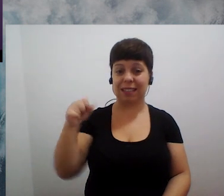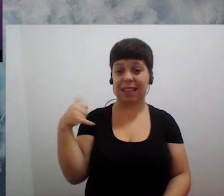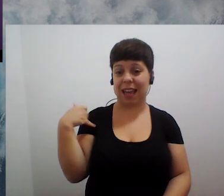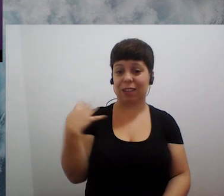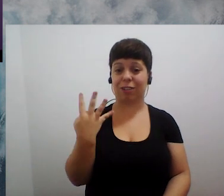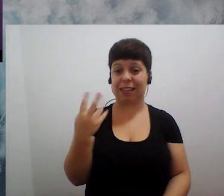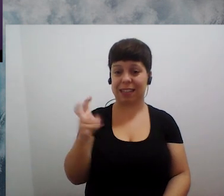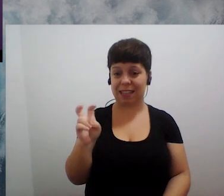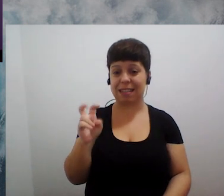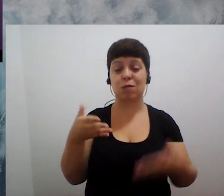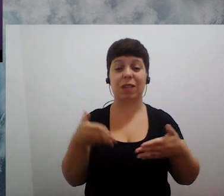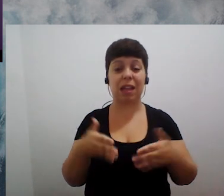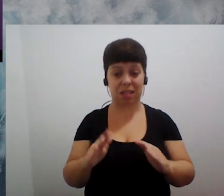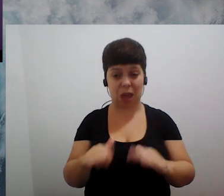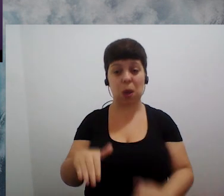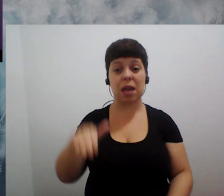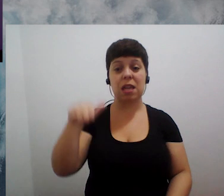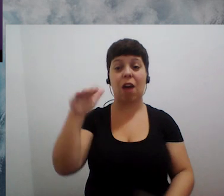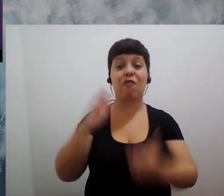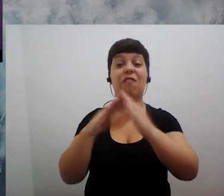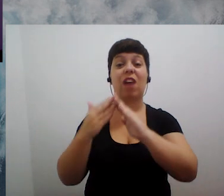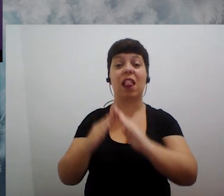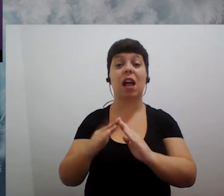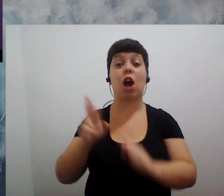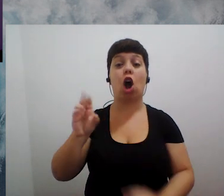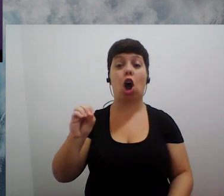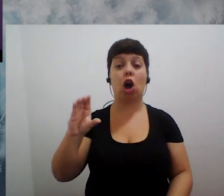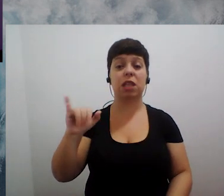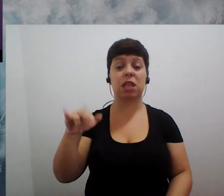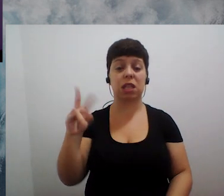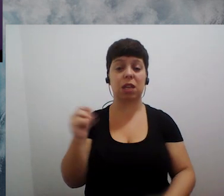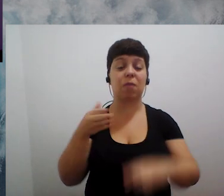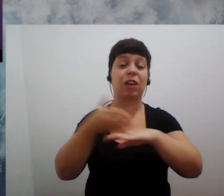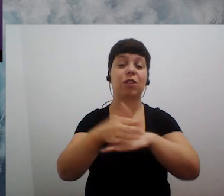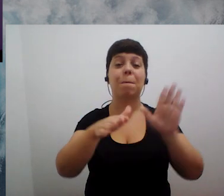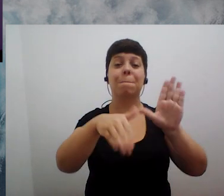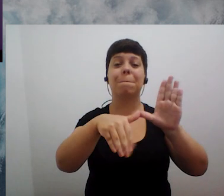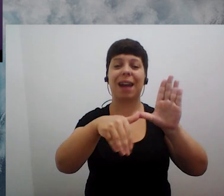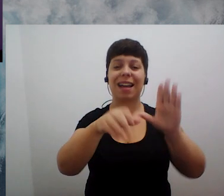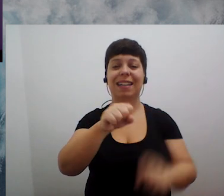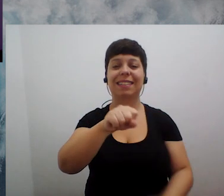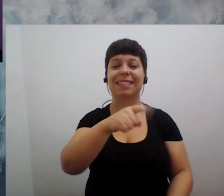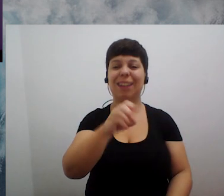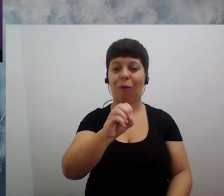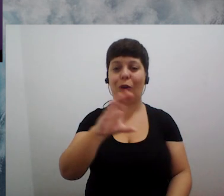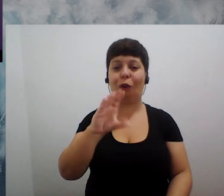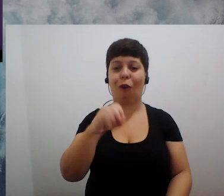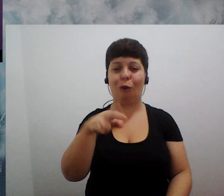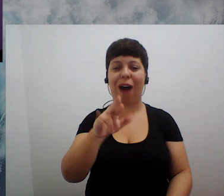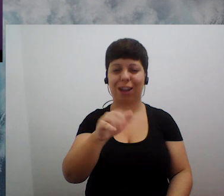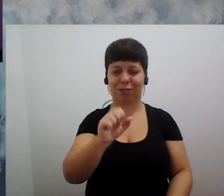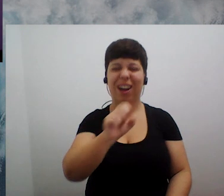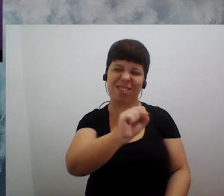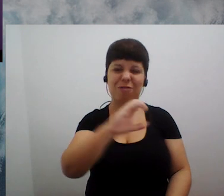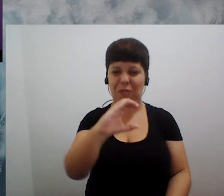de Farias, tem 45 anos. Ele é nascido e criado na favela da Rocinha. Frequenta a Praia de São Conrado desde os 10 anos